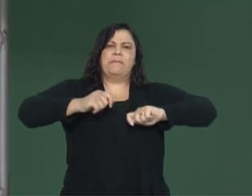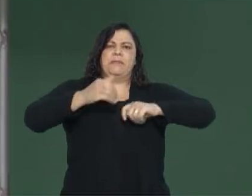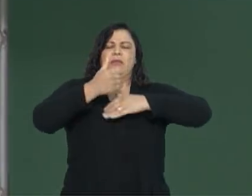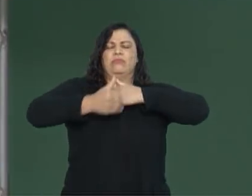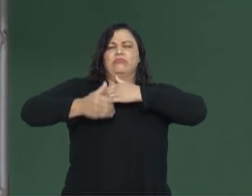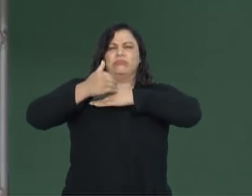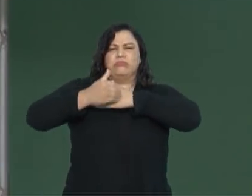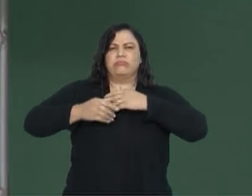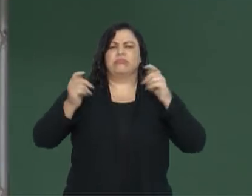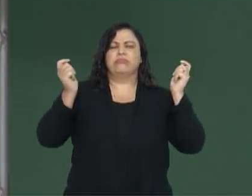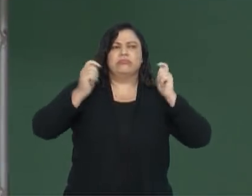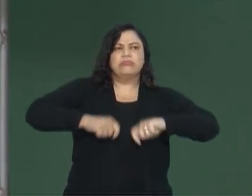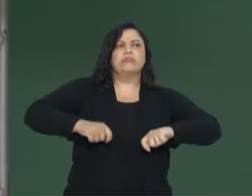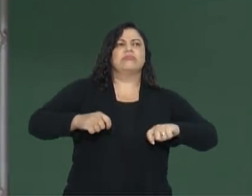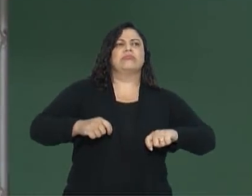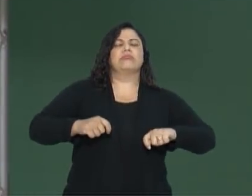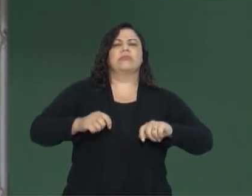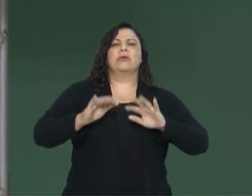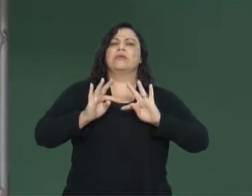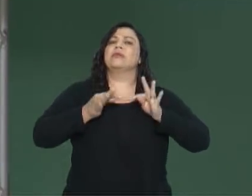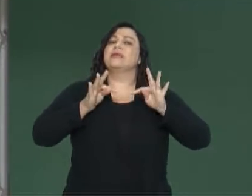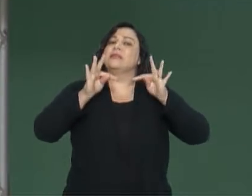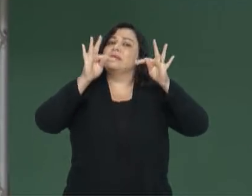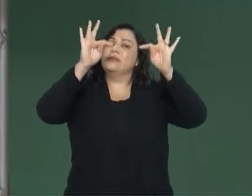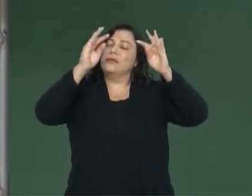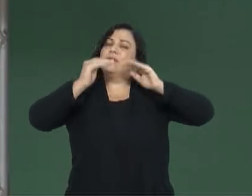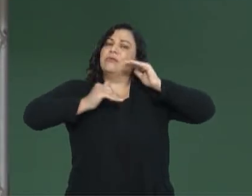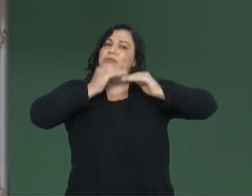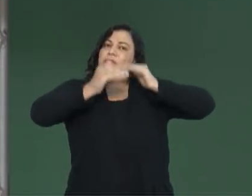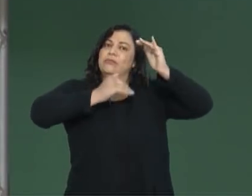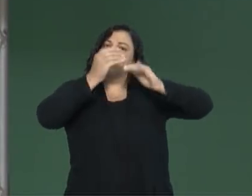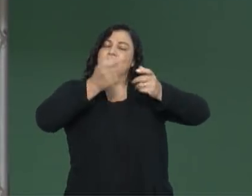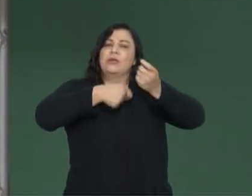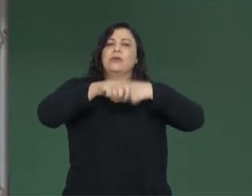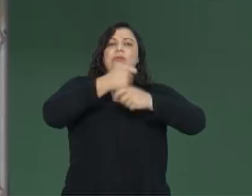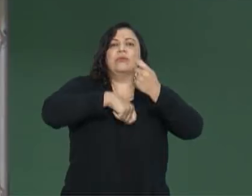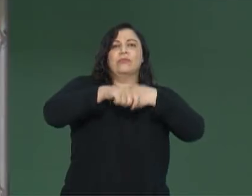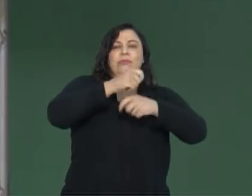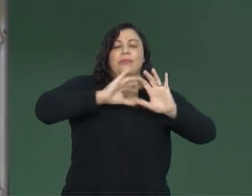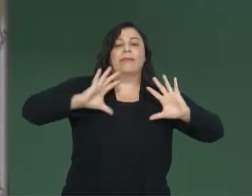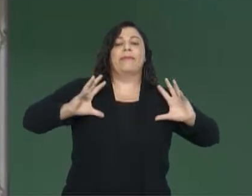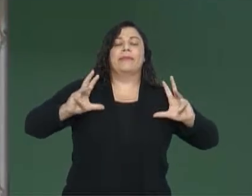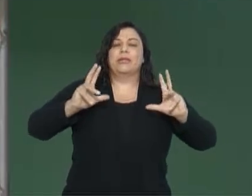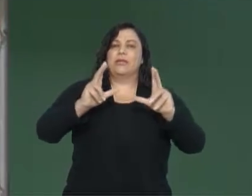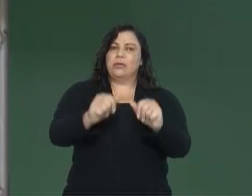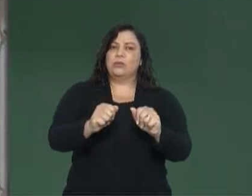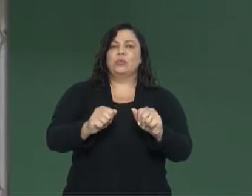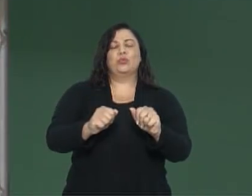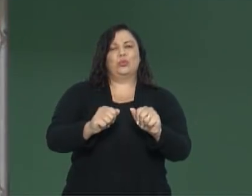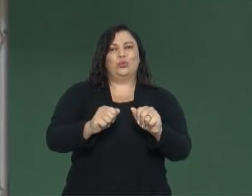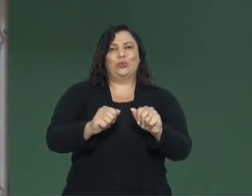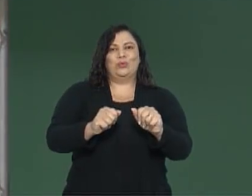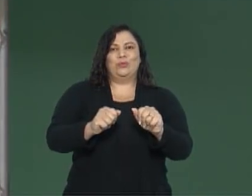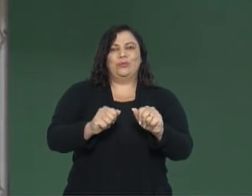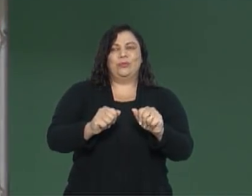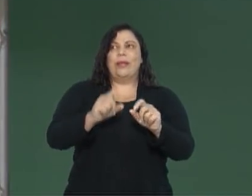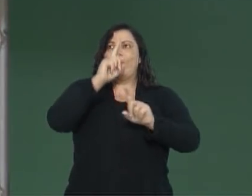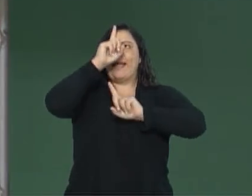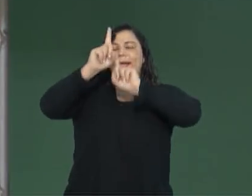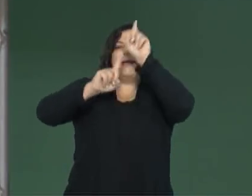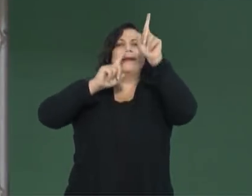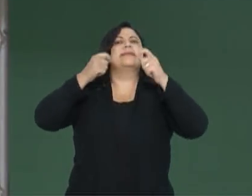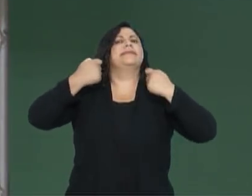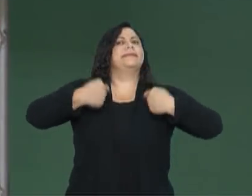e industrial para todos. Você não precisava ter escrito ipsis literis este texto, mas a ideia